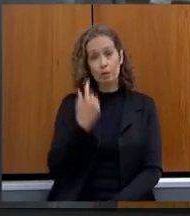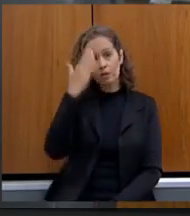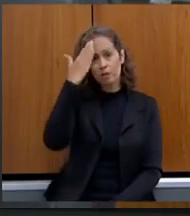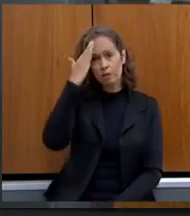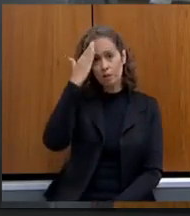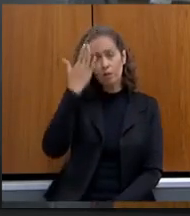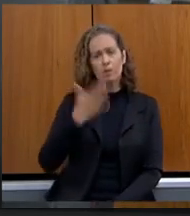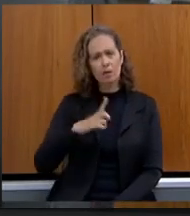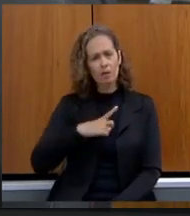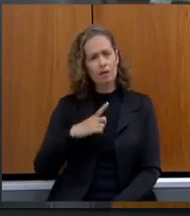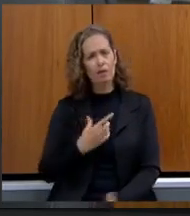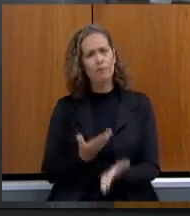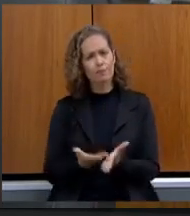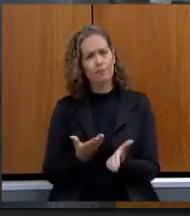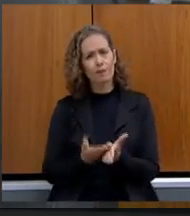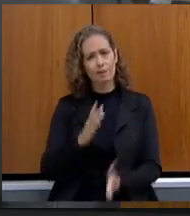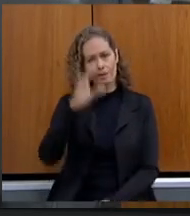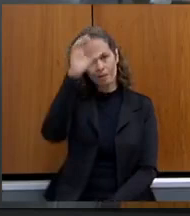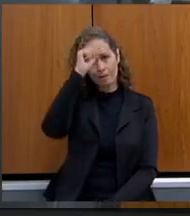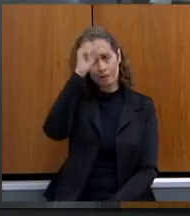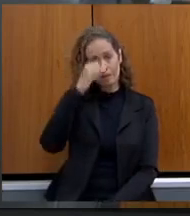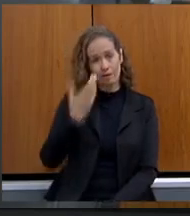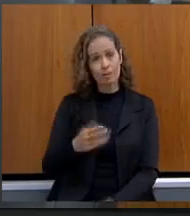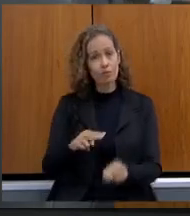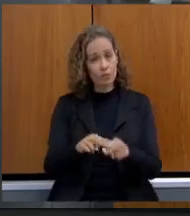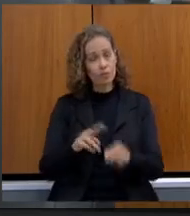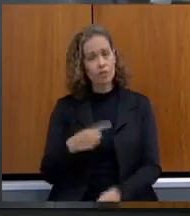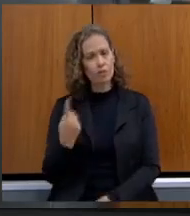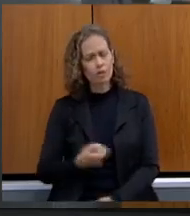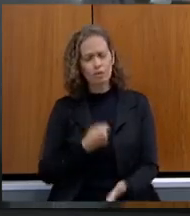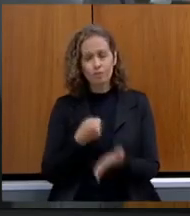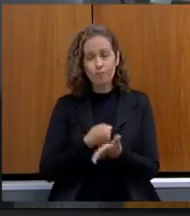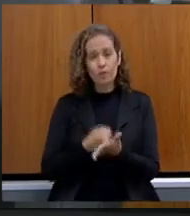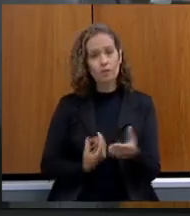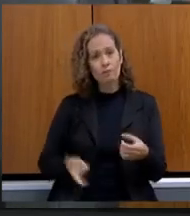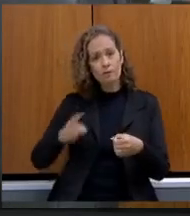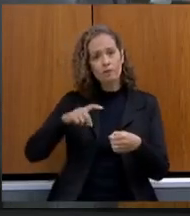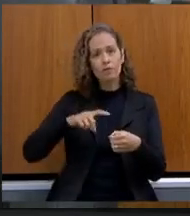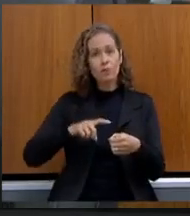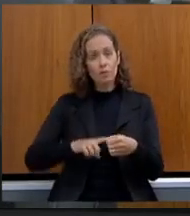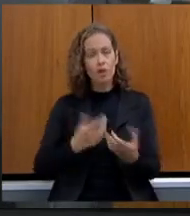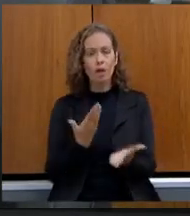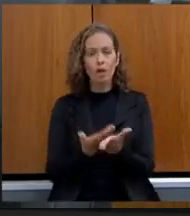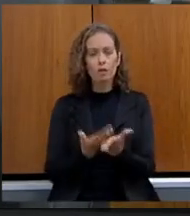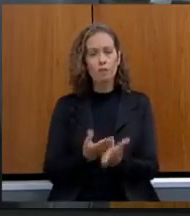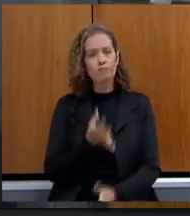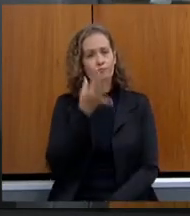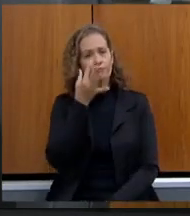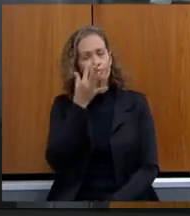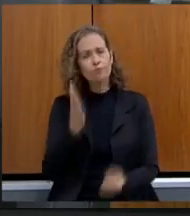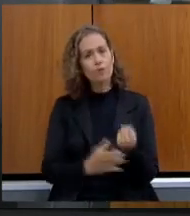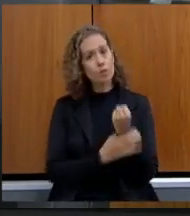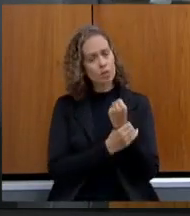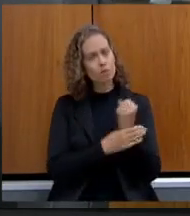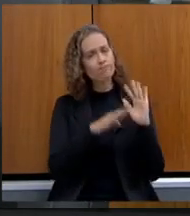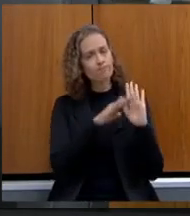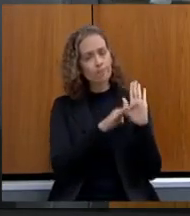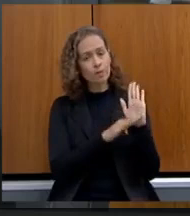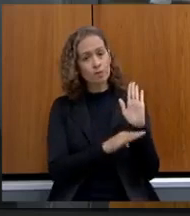que houve perda de aprendizagem é por isso que estamos nessa luta né da retomada das atividades presenciais com toda a segurança